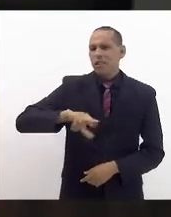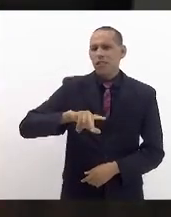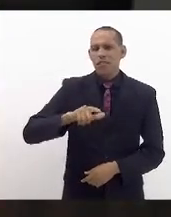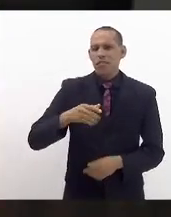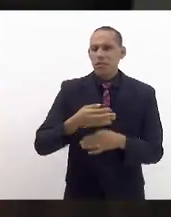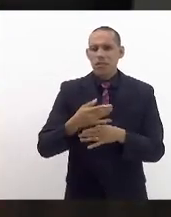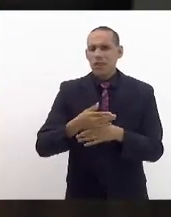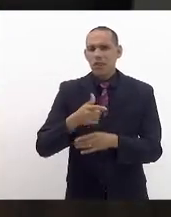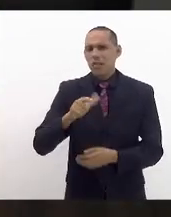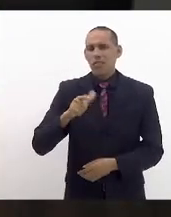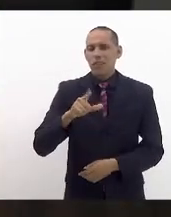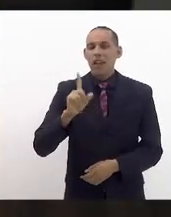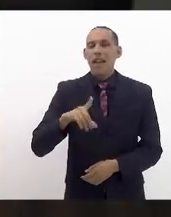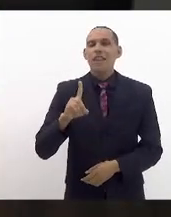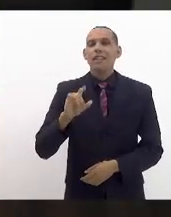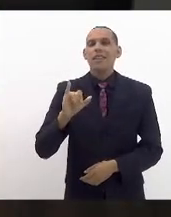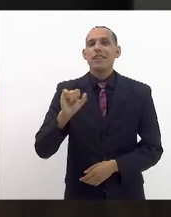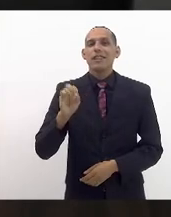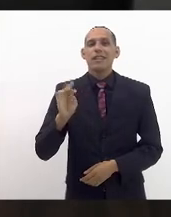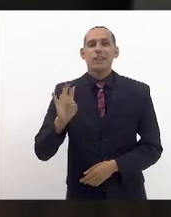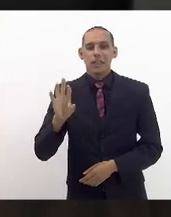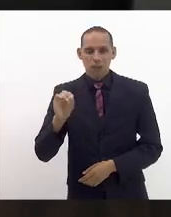Cebolas. Tem o distrito.